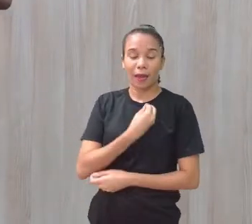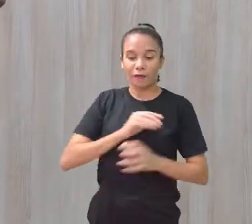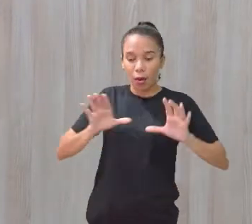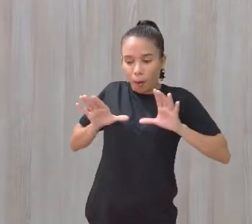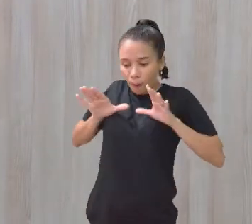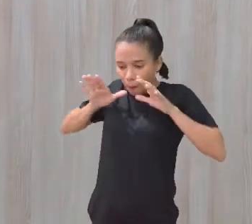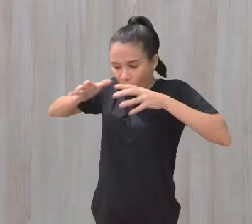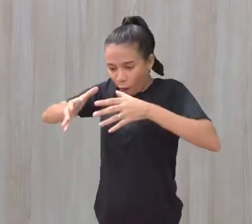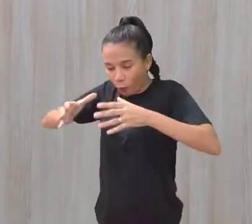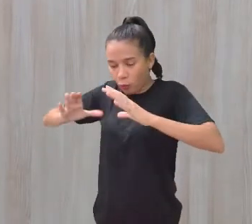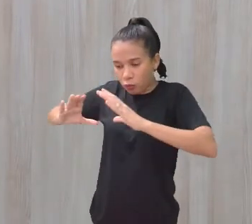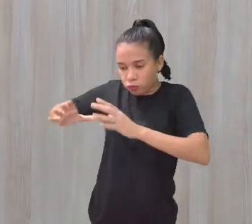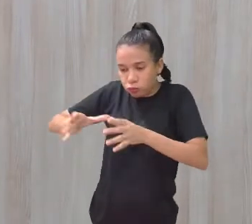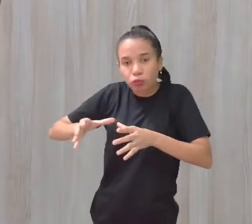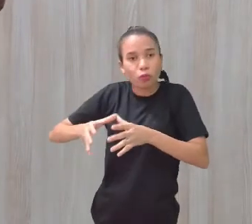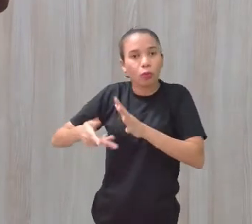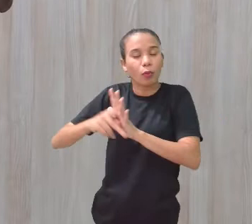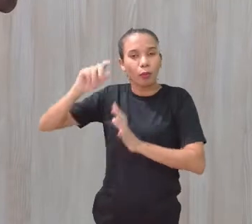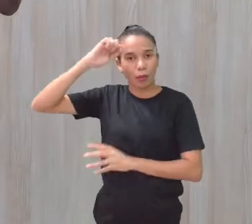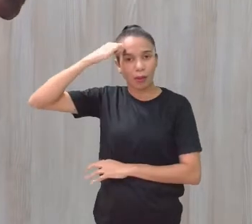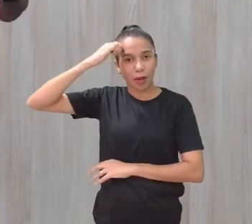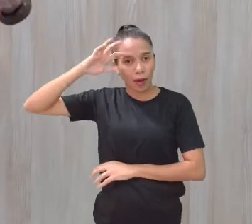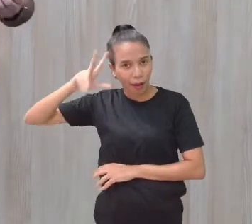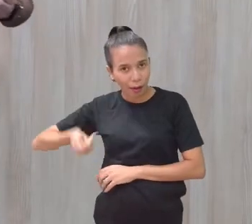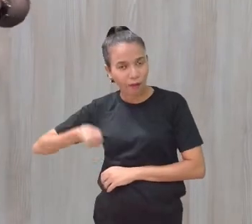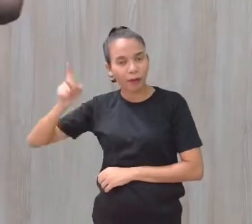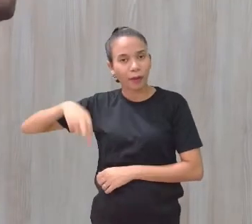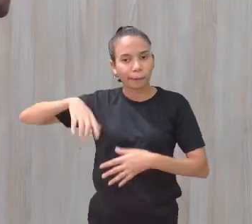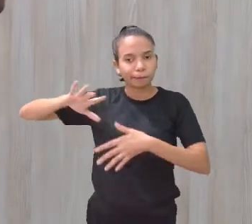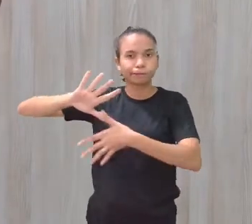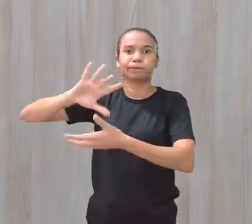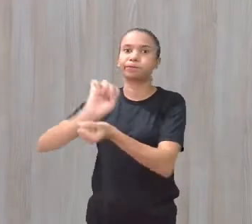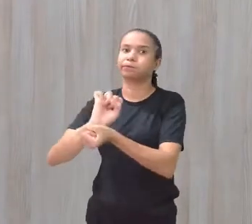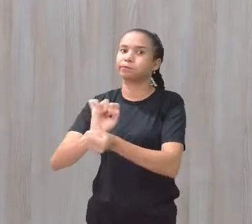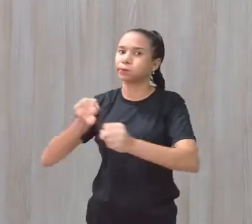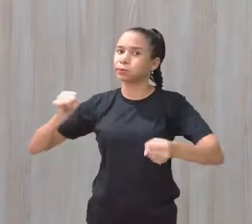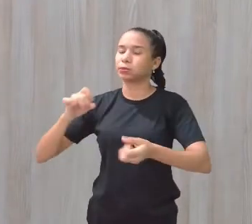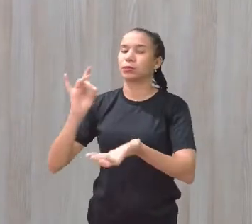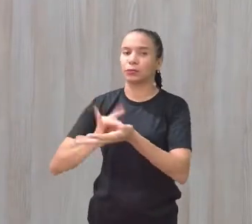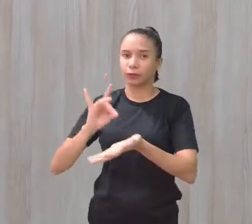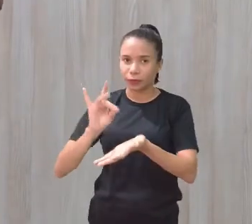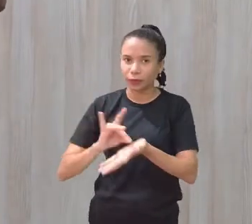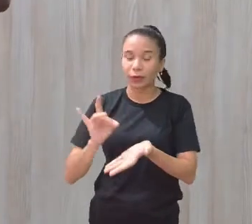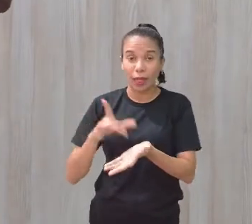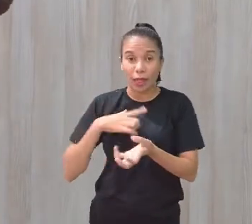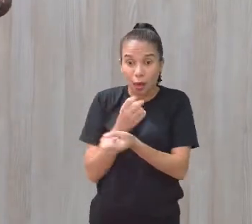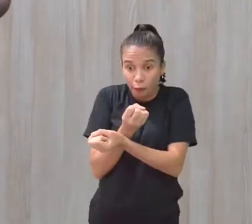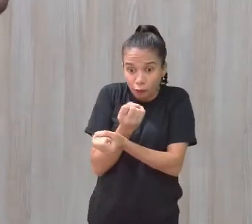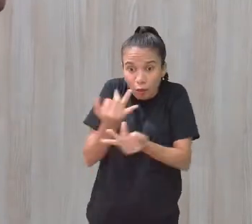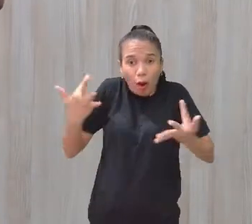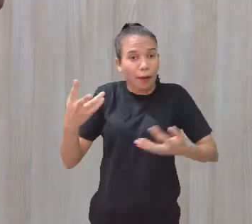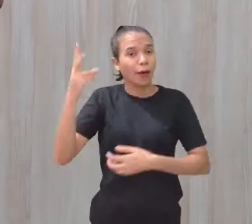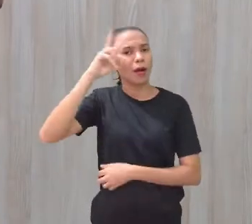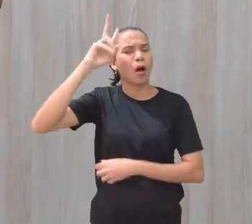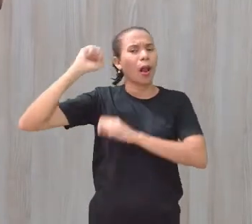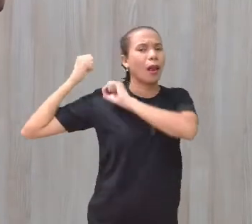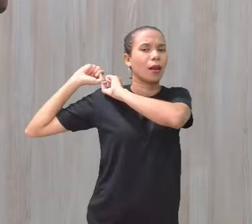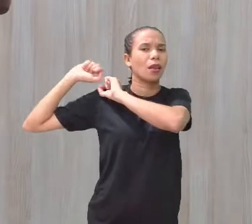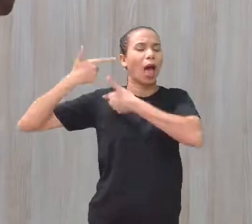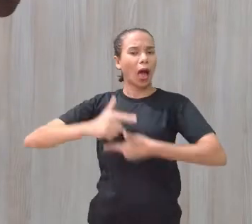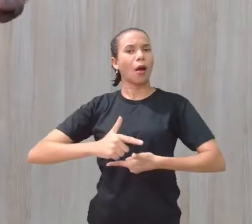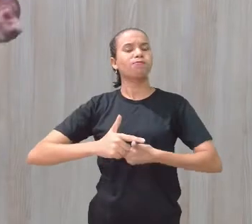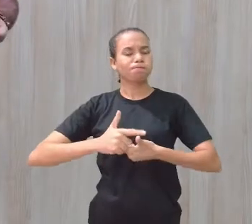no continente africano. Então é um continente muito rico, assim, em história, é um